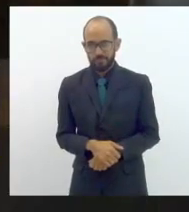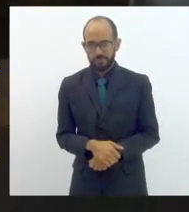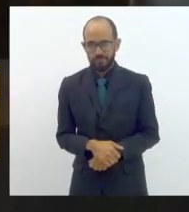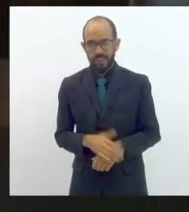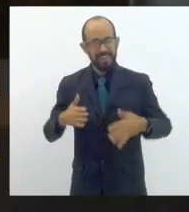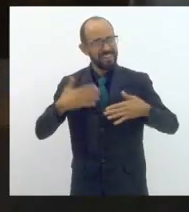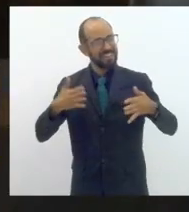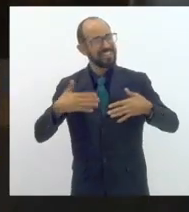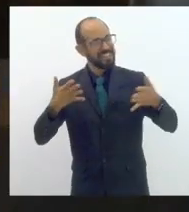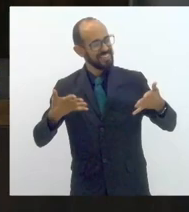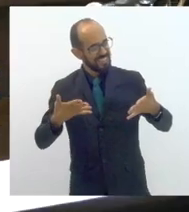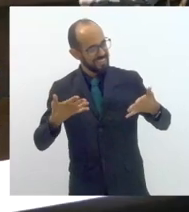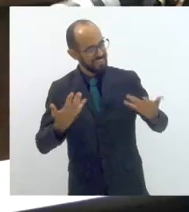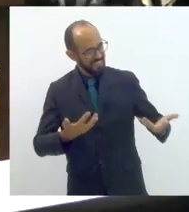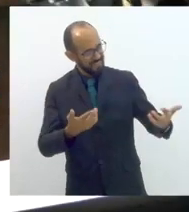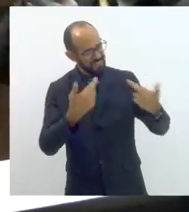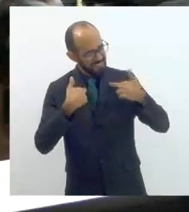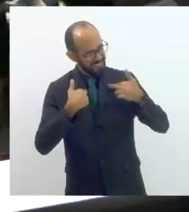Alegria.